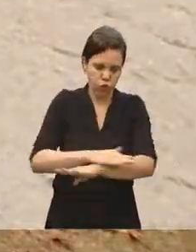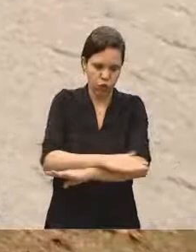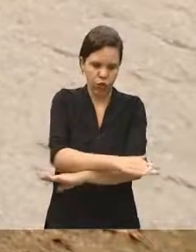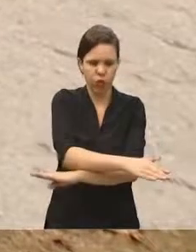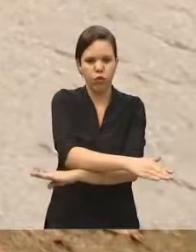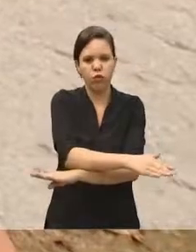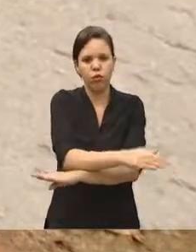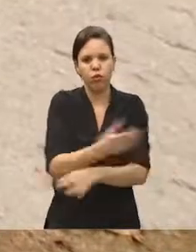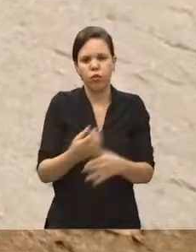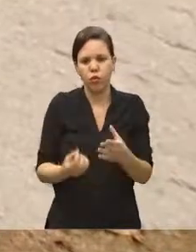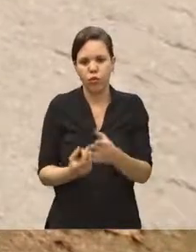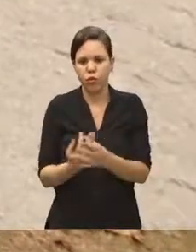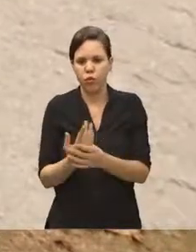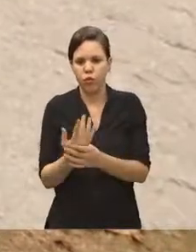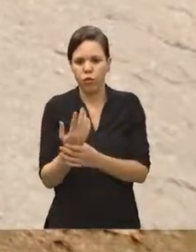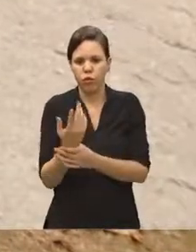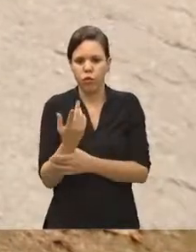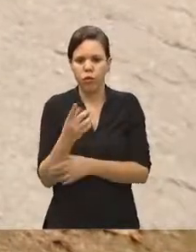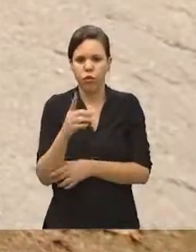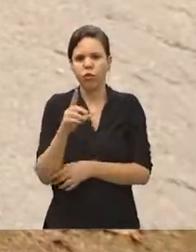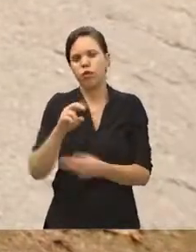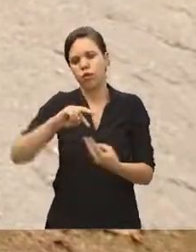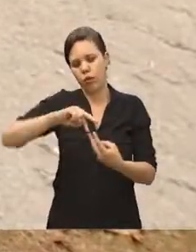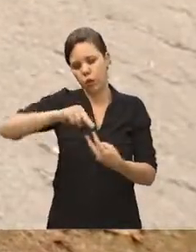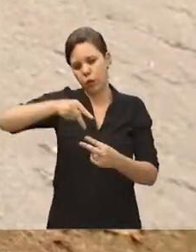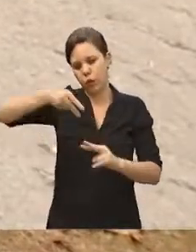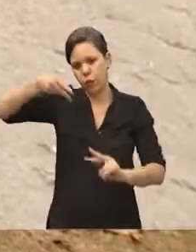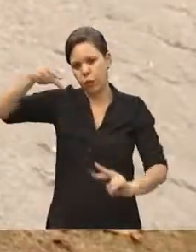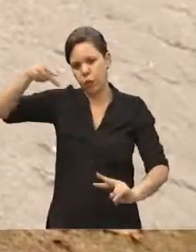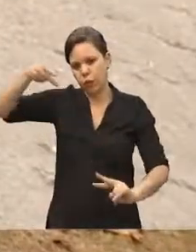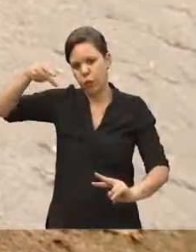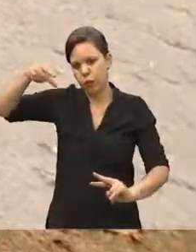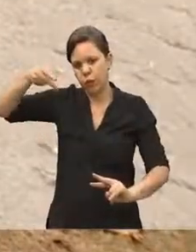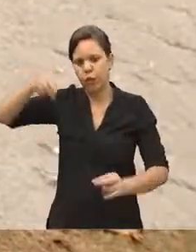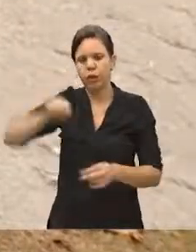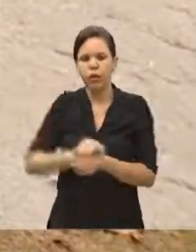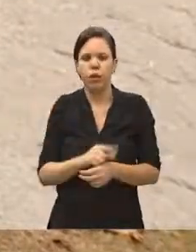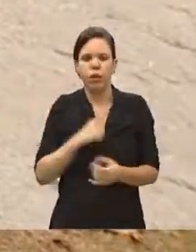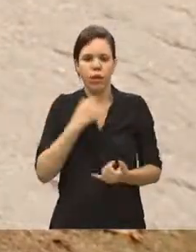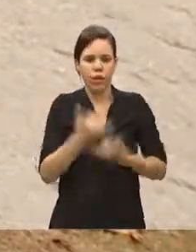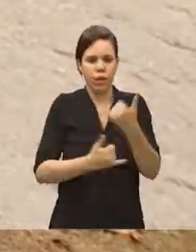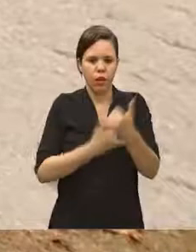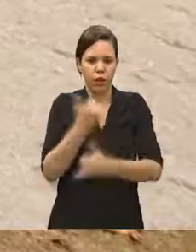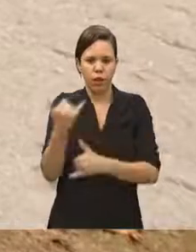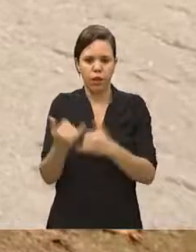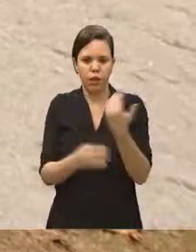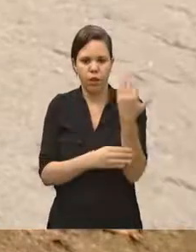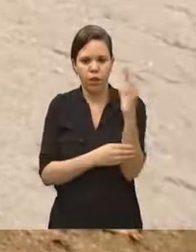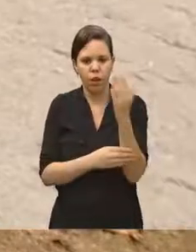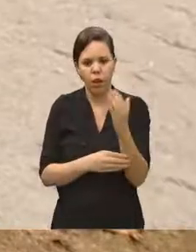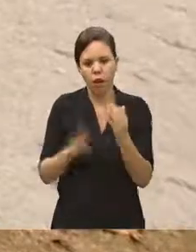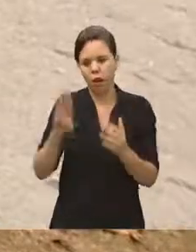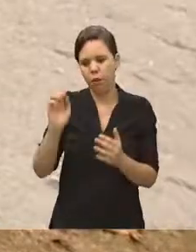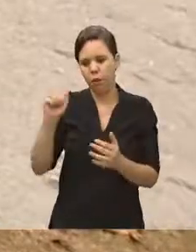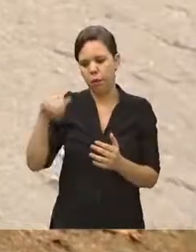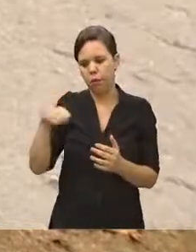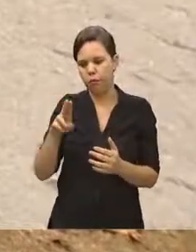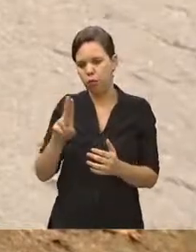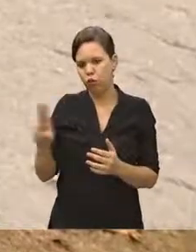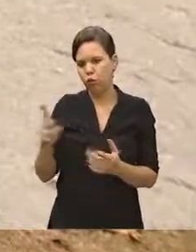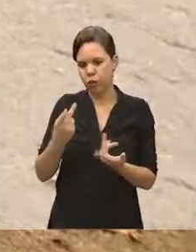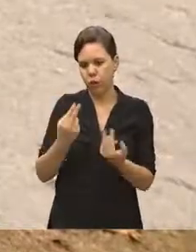de plantas, formando o desenho de um DNA. Assim como tem mais um brinquedo de bambu que também foi feito no formato de um DNA,